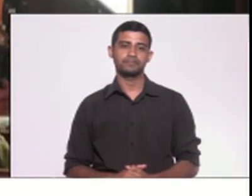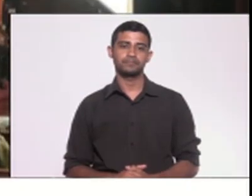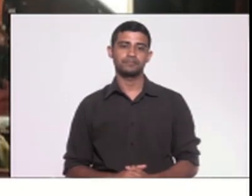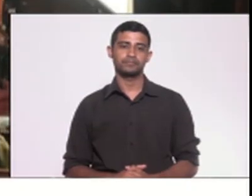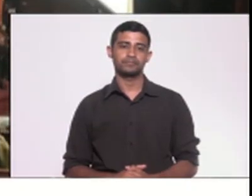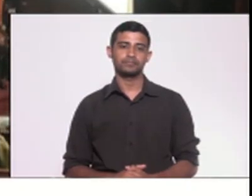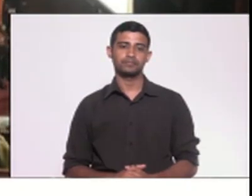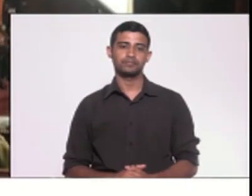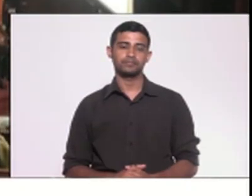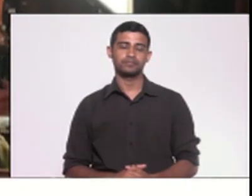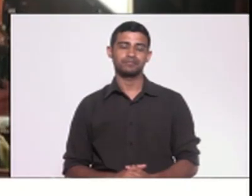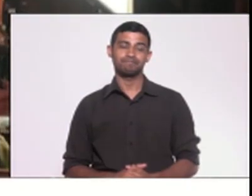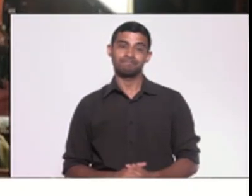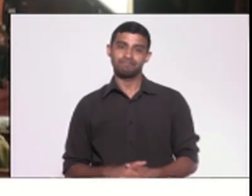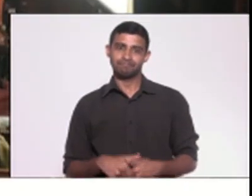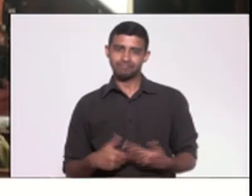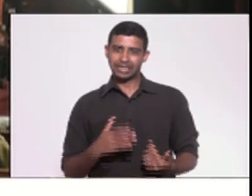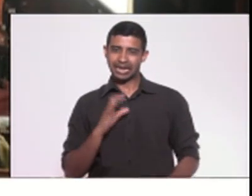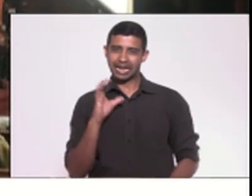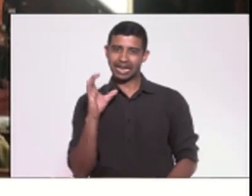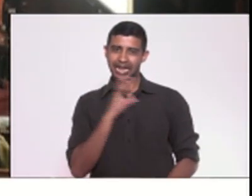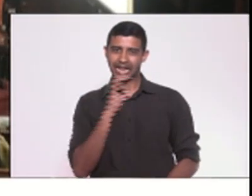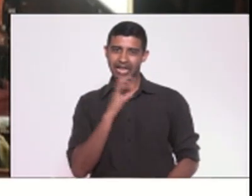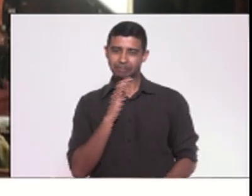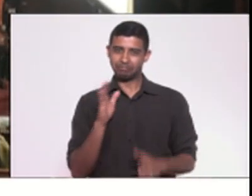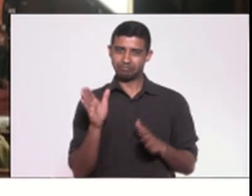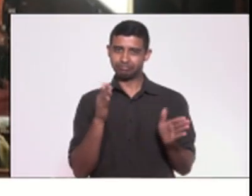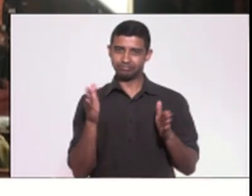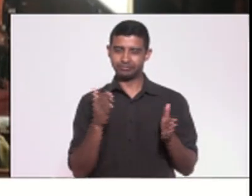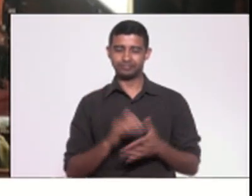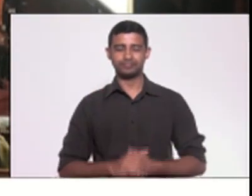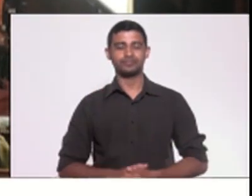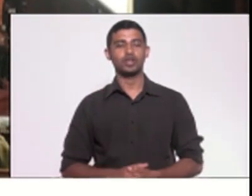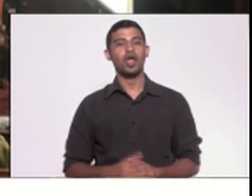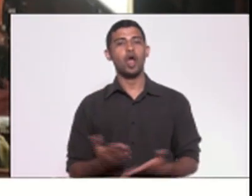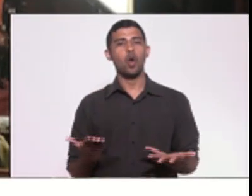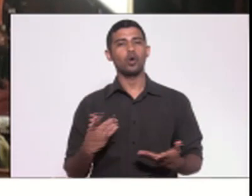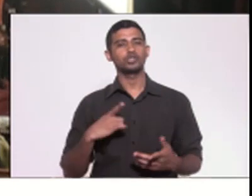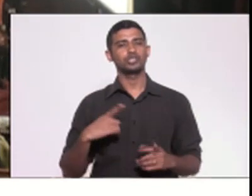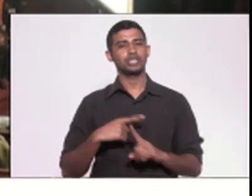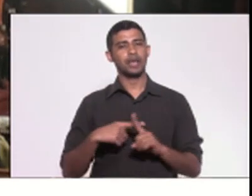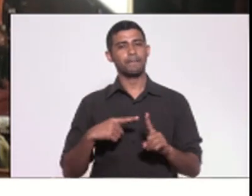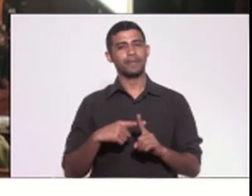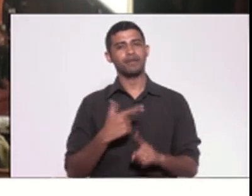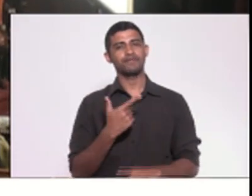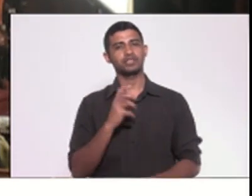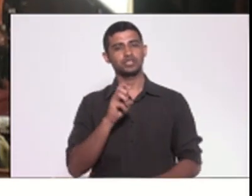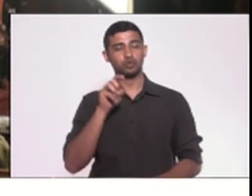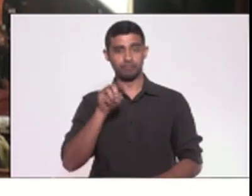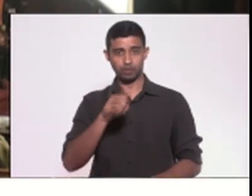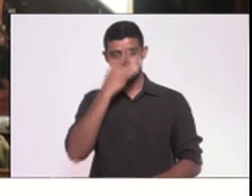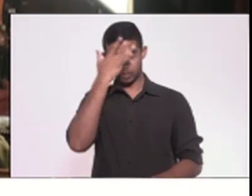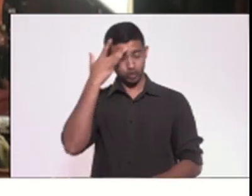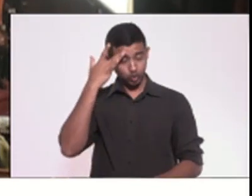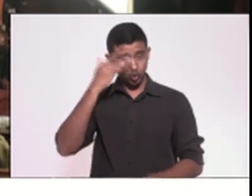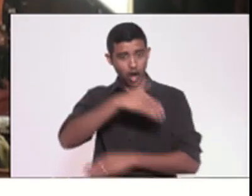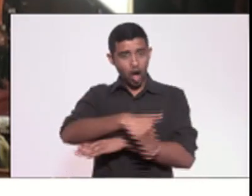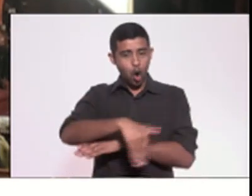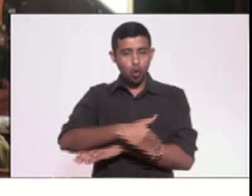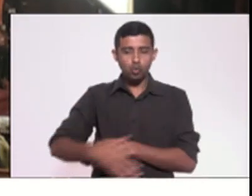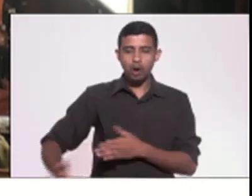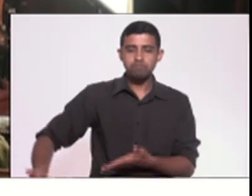Gente, eu vou ter que dar uma corrida aqui que... hoje a gente tem, em média, 25 mil catadores, tá?